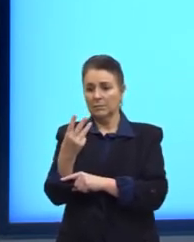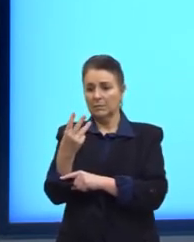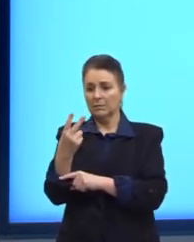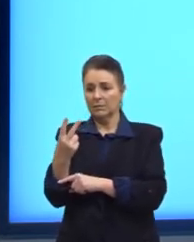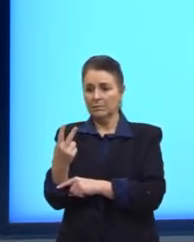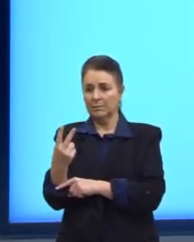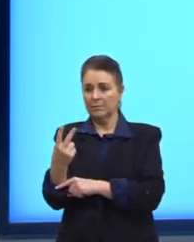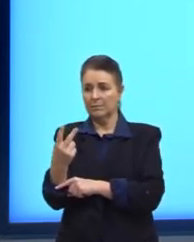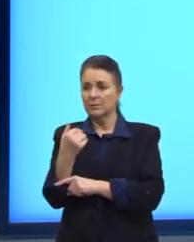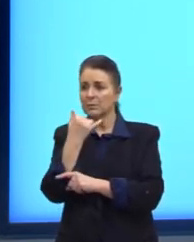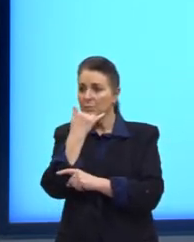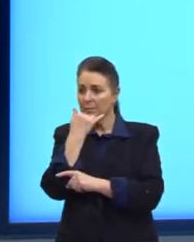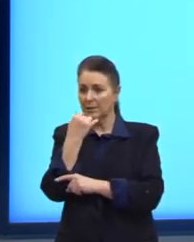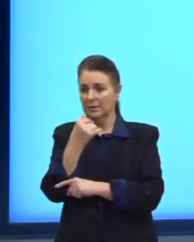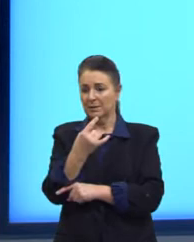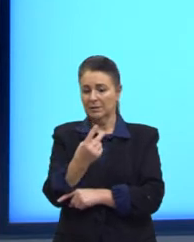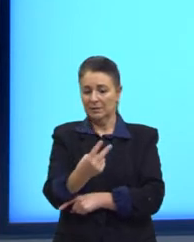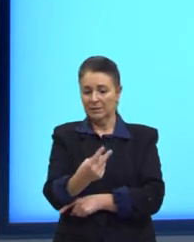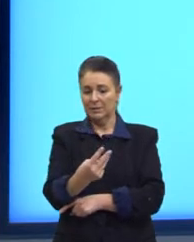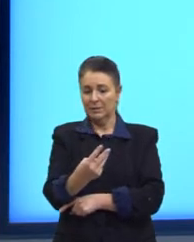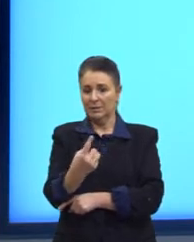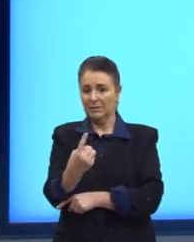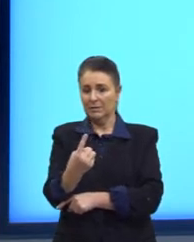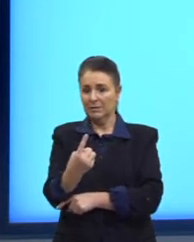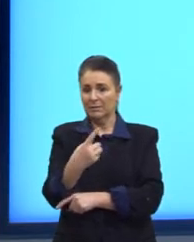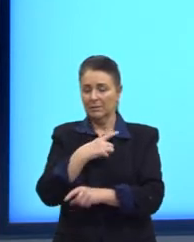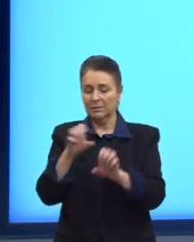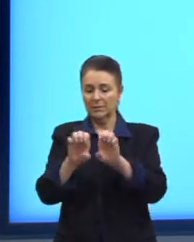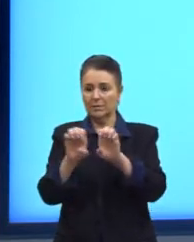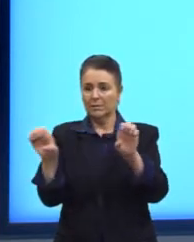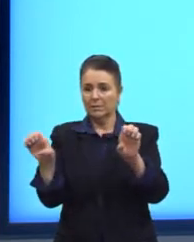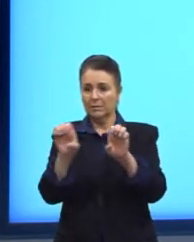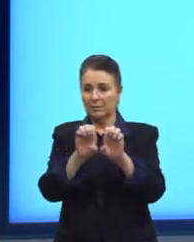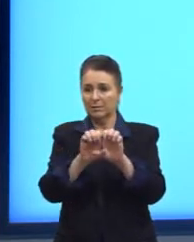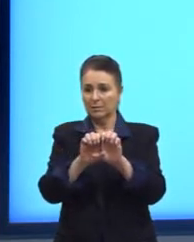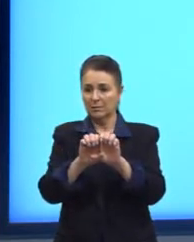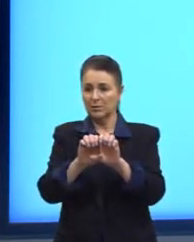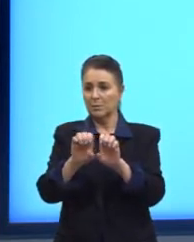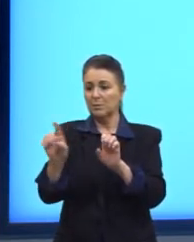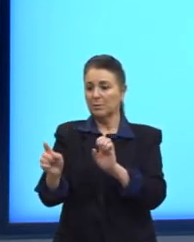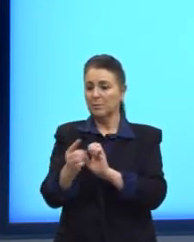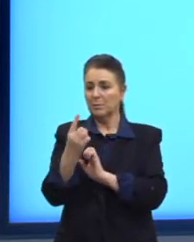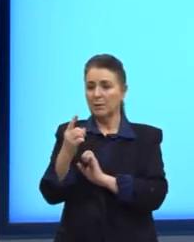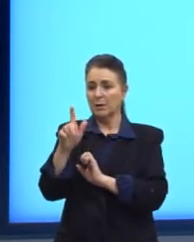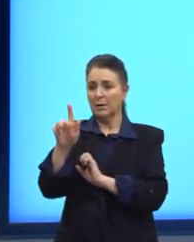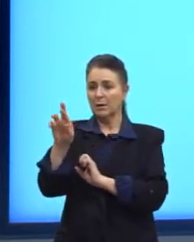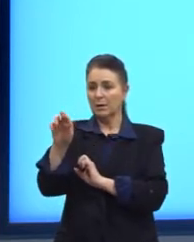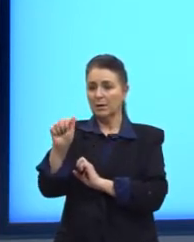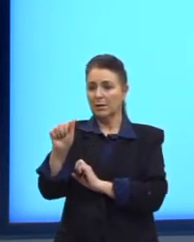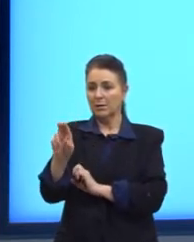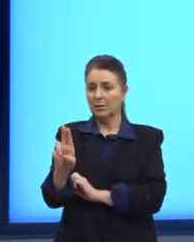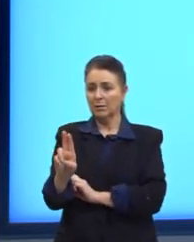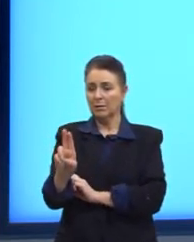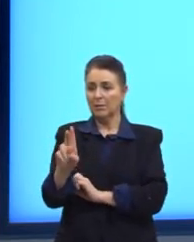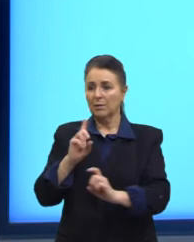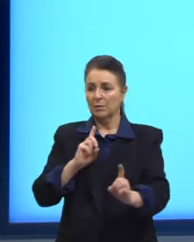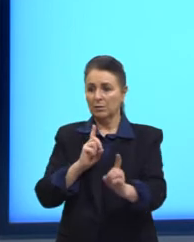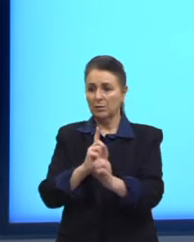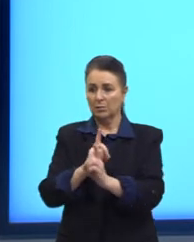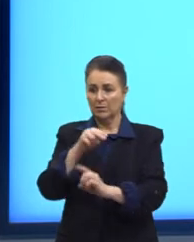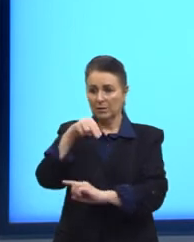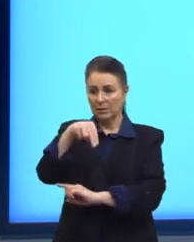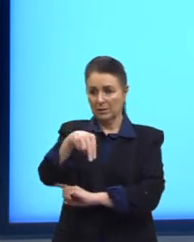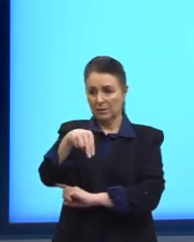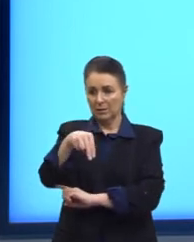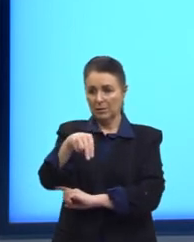0,0131 Aqui nós temos uma equação de primeiro grau buscamos descobrir o valor de n Então